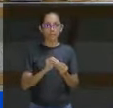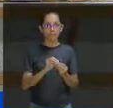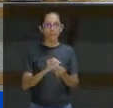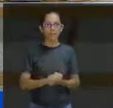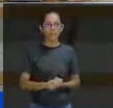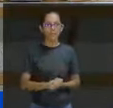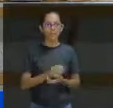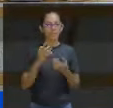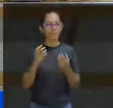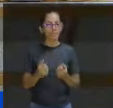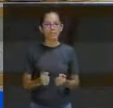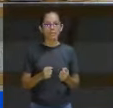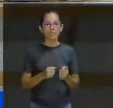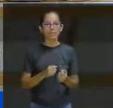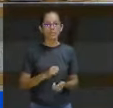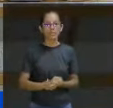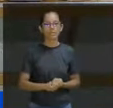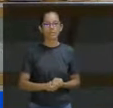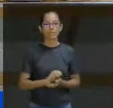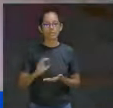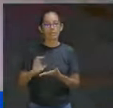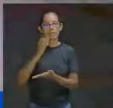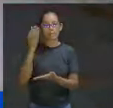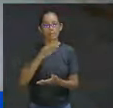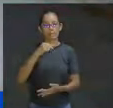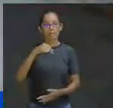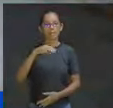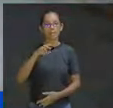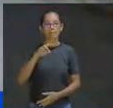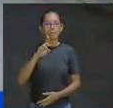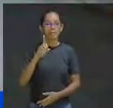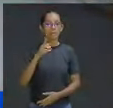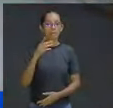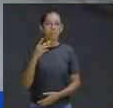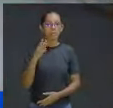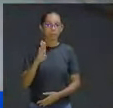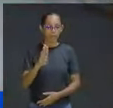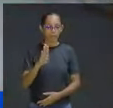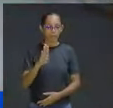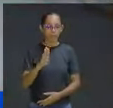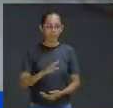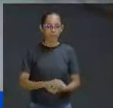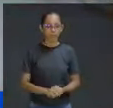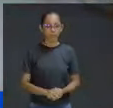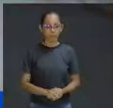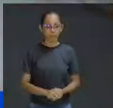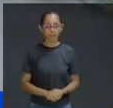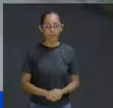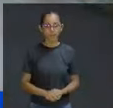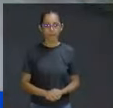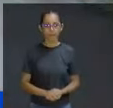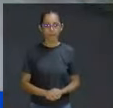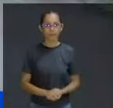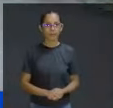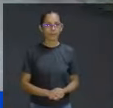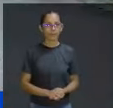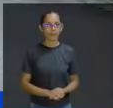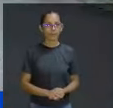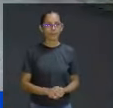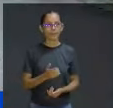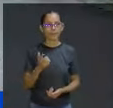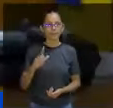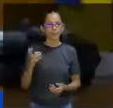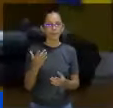as contas do MDB referente ao exercício de 2022, nos termos do voto do juiz relator. Então, agora sim, não há